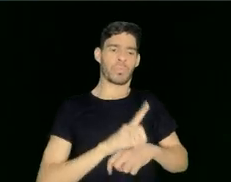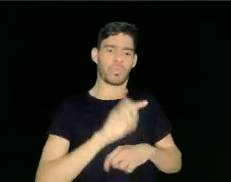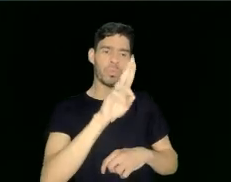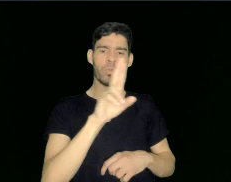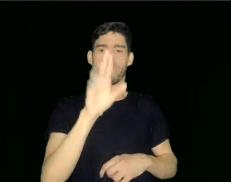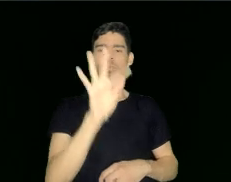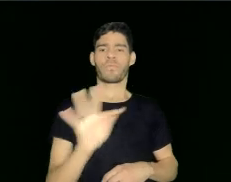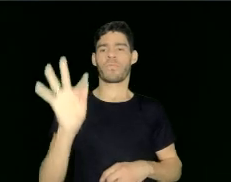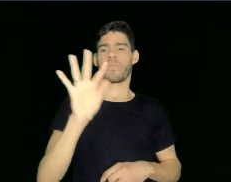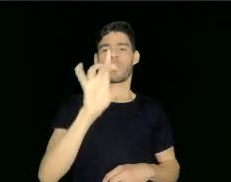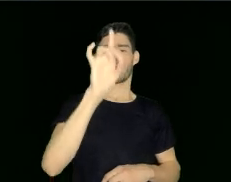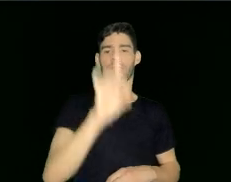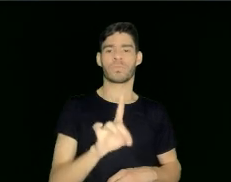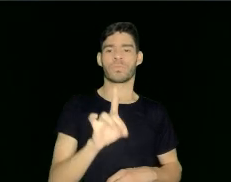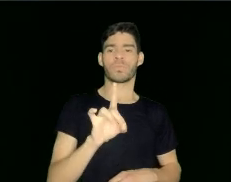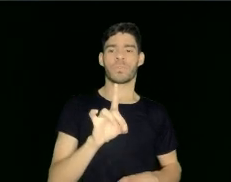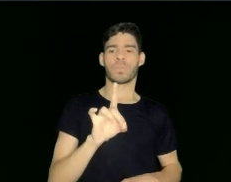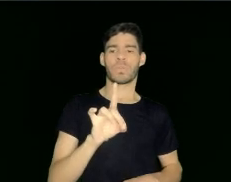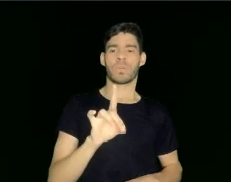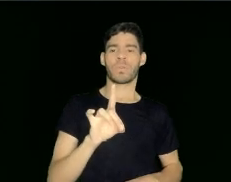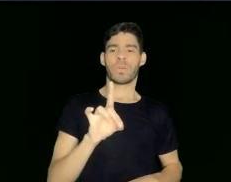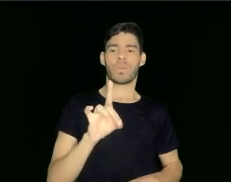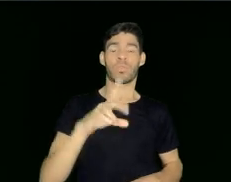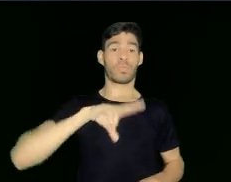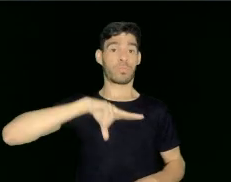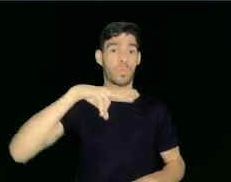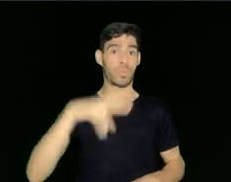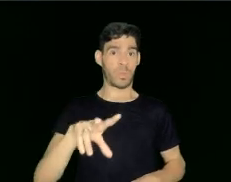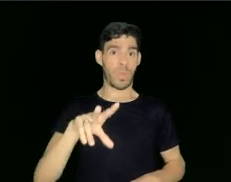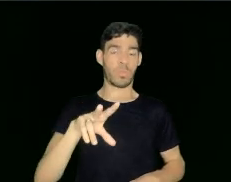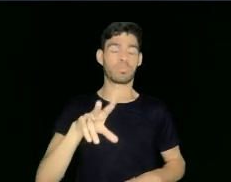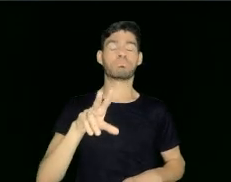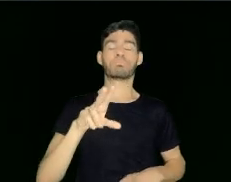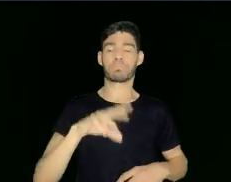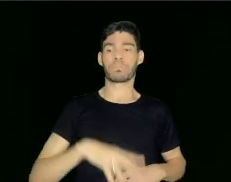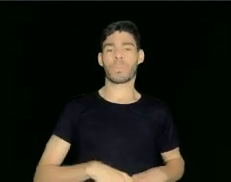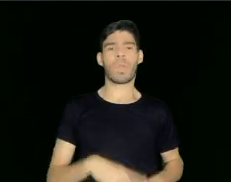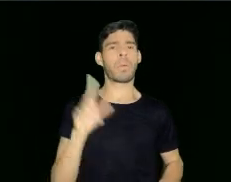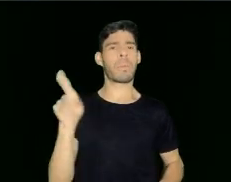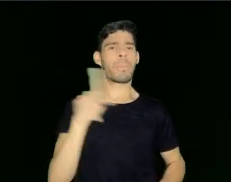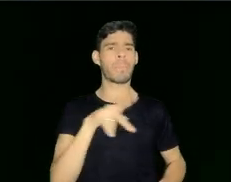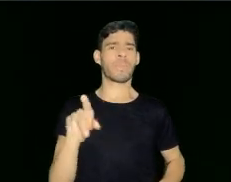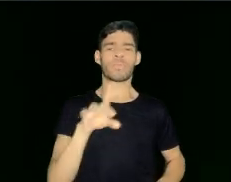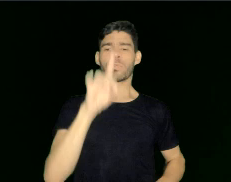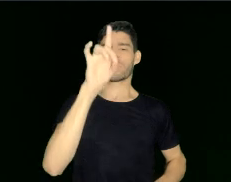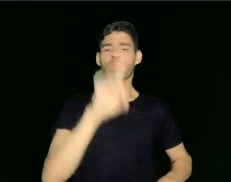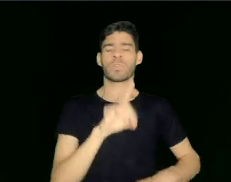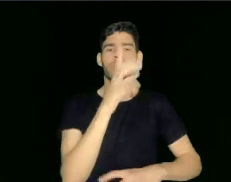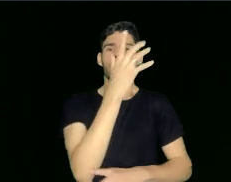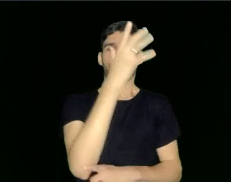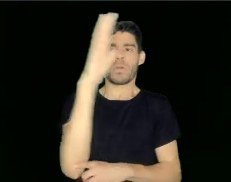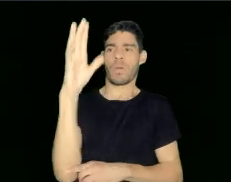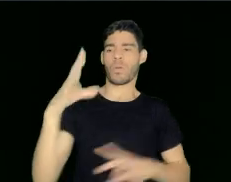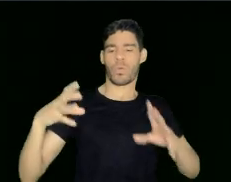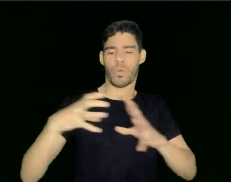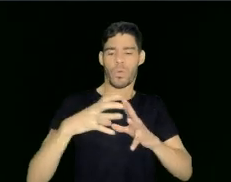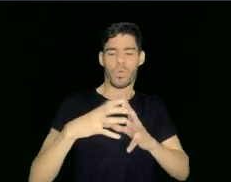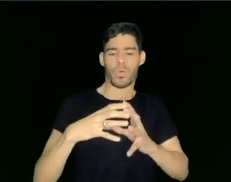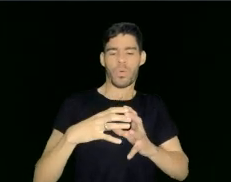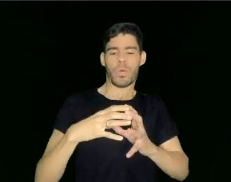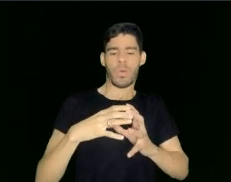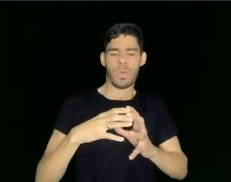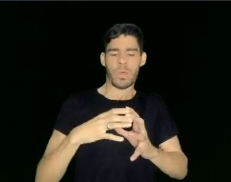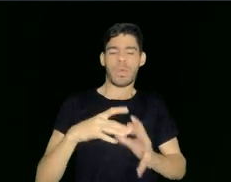Direito da USP e doutorado da Faculdade de Direito da Universidade de Portugal, e professora de